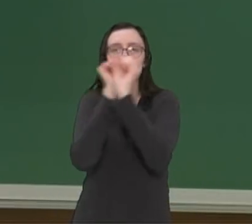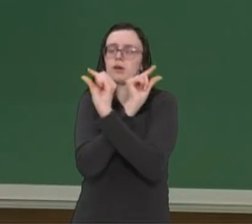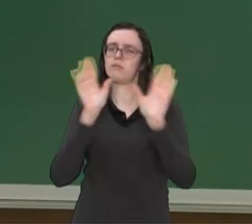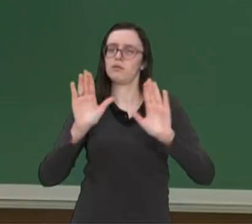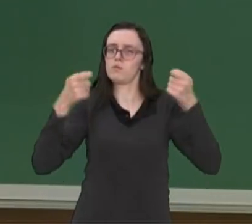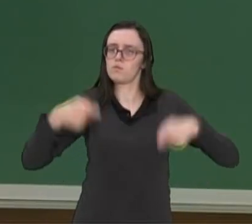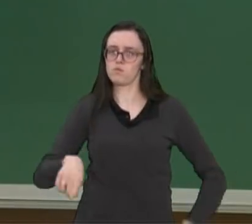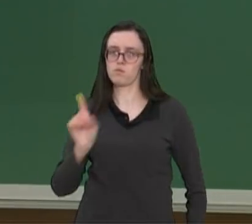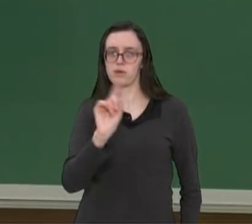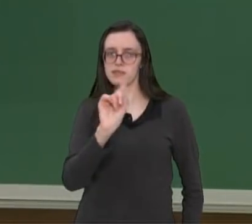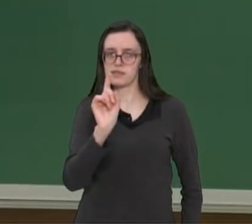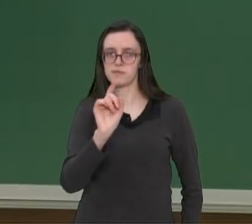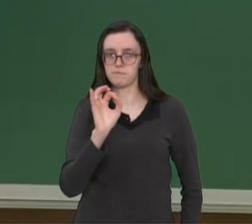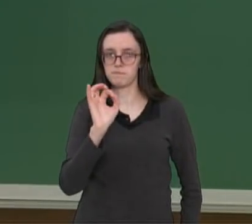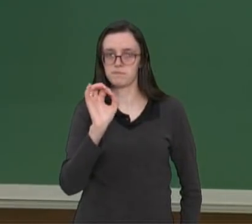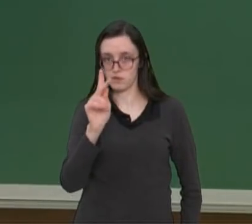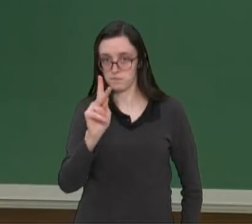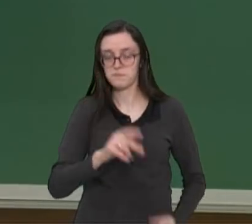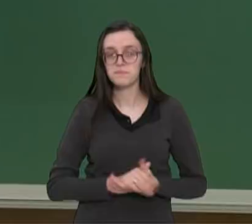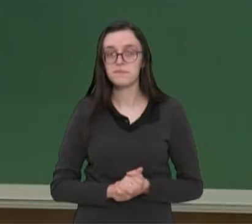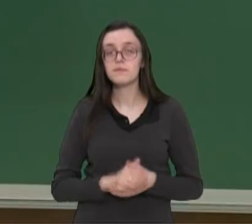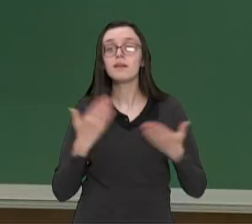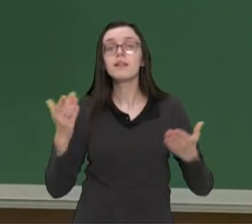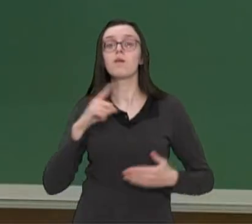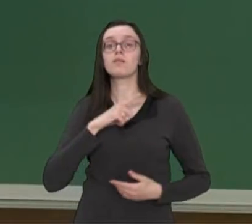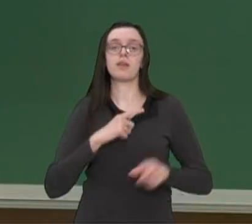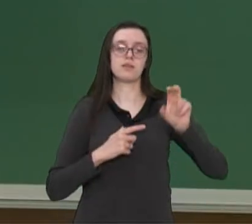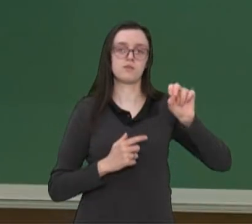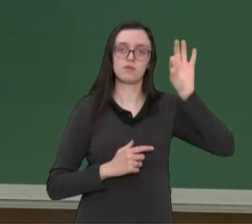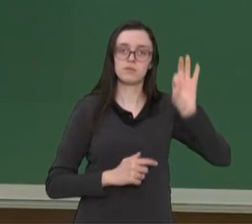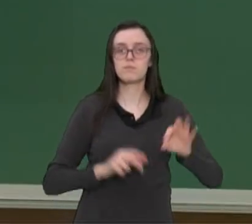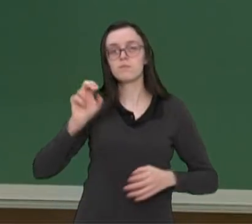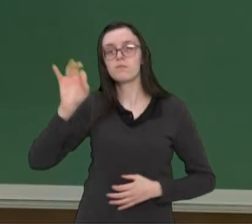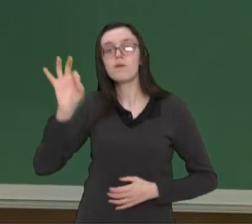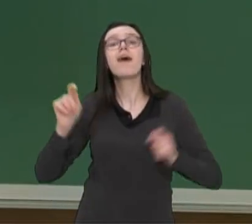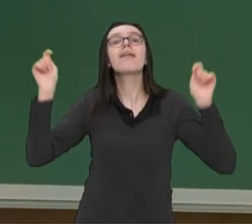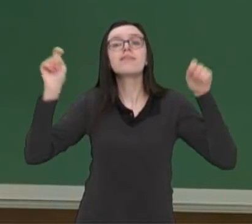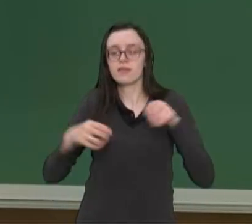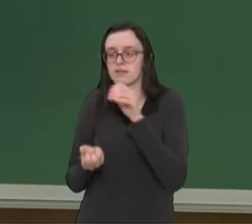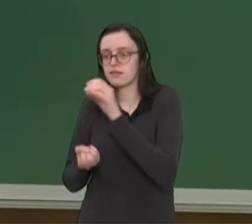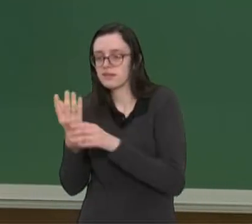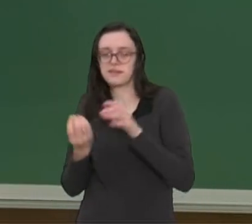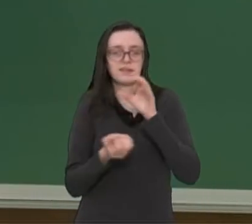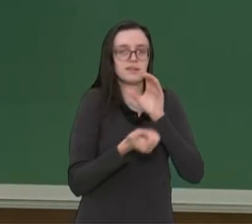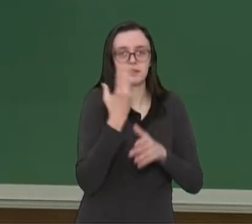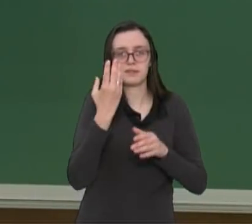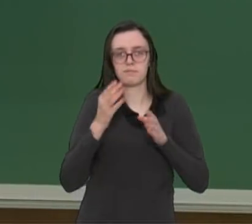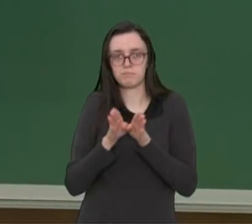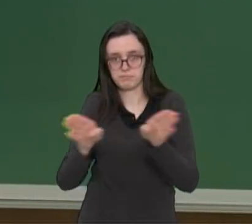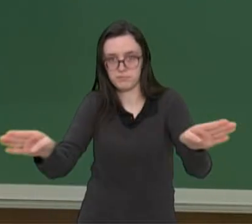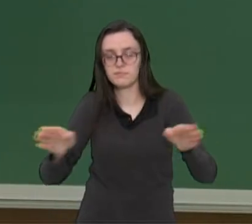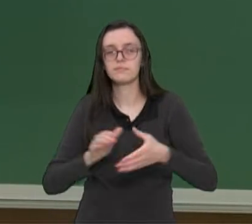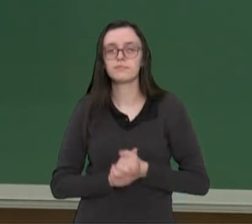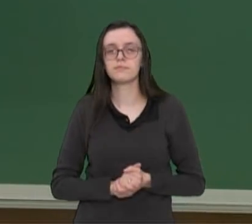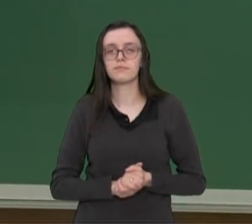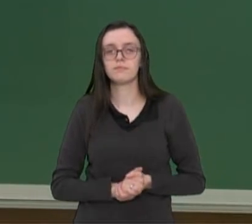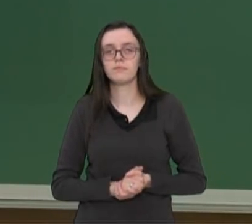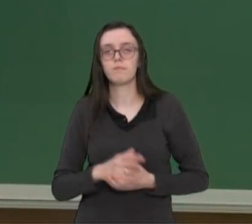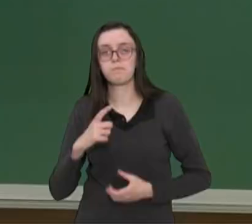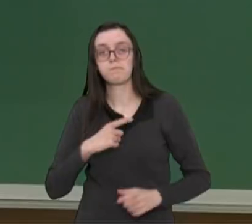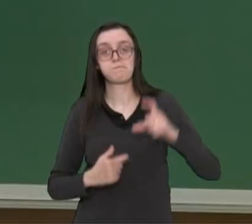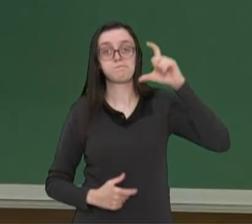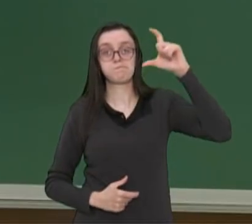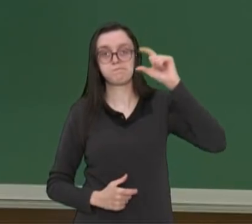genético, não vai ocorrer crossing over. Então, eu tenho 50% de chance de formar cada gameta. Um ali, Azão, Bzão, o